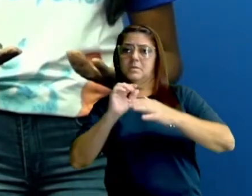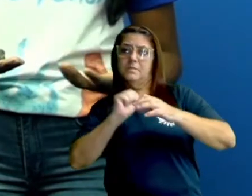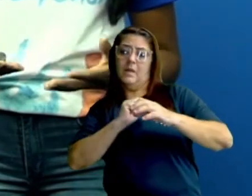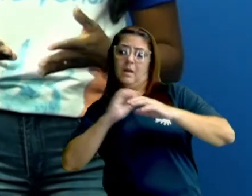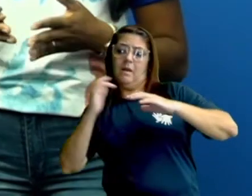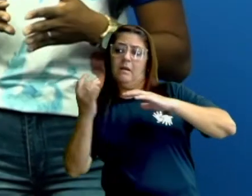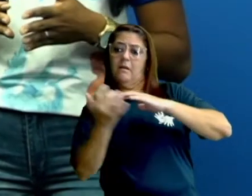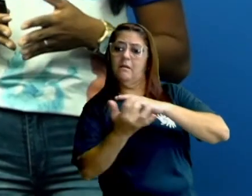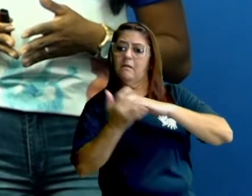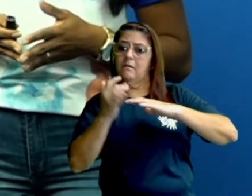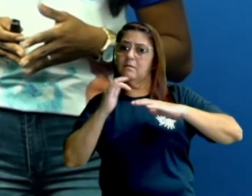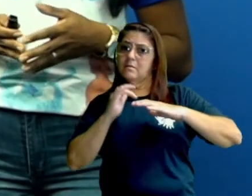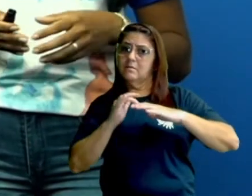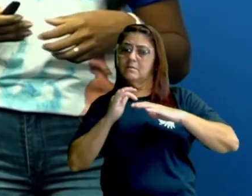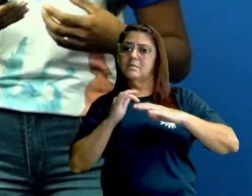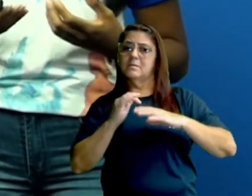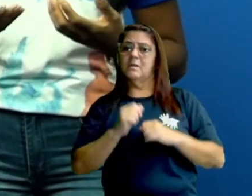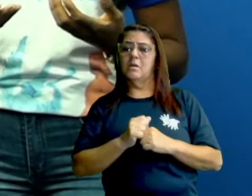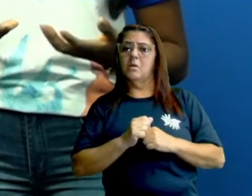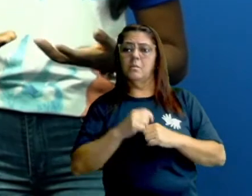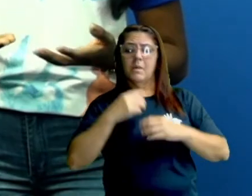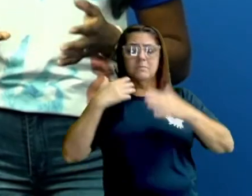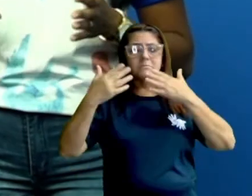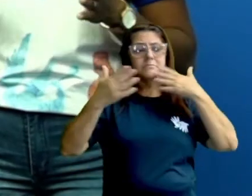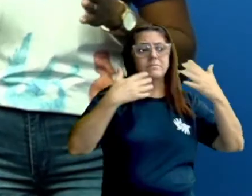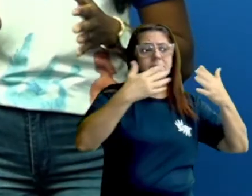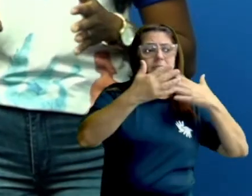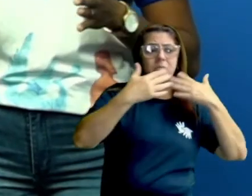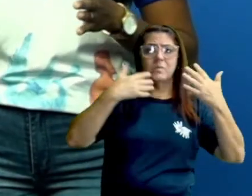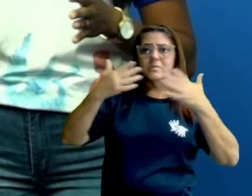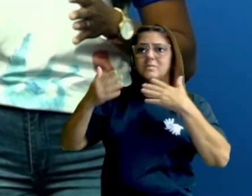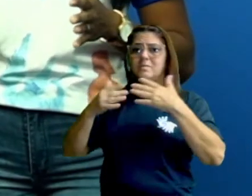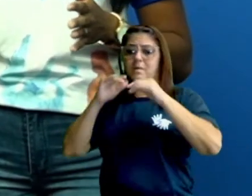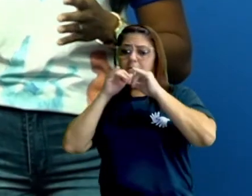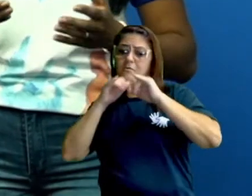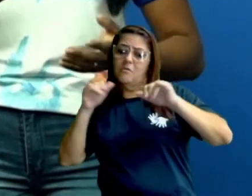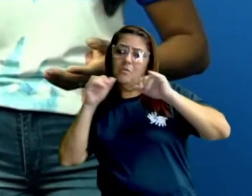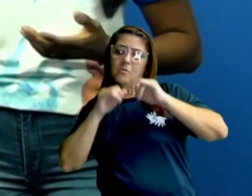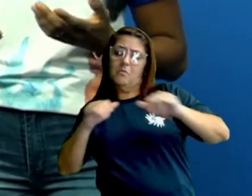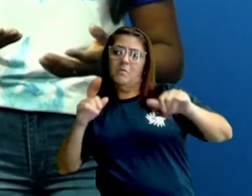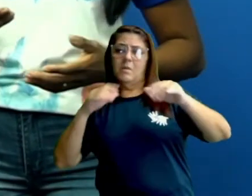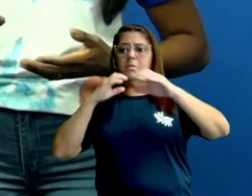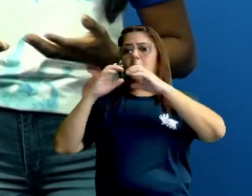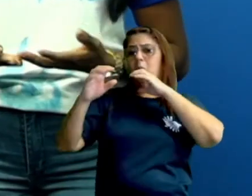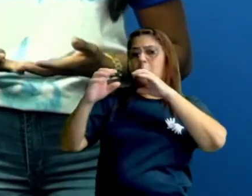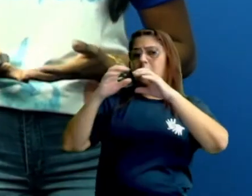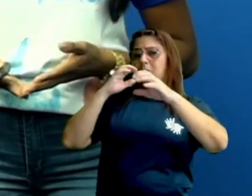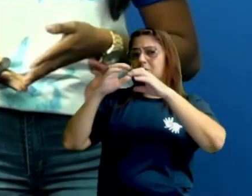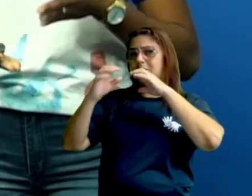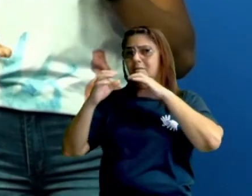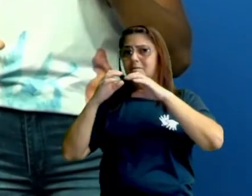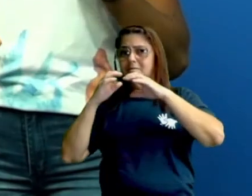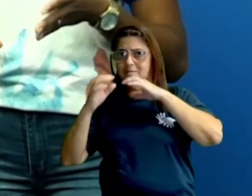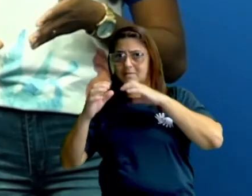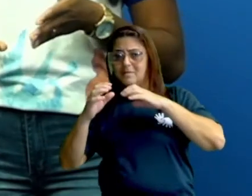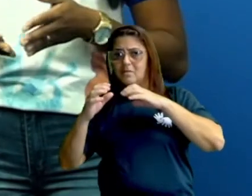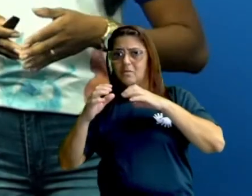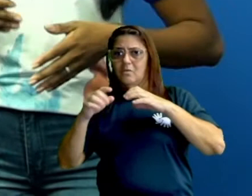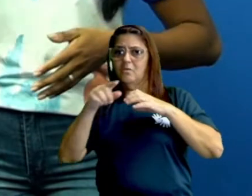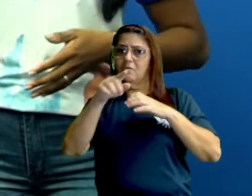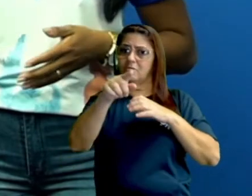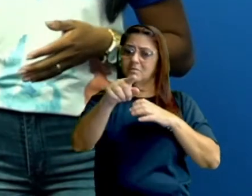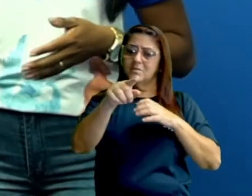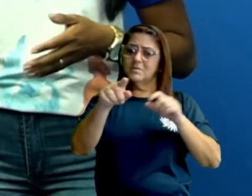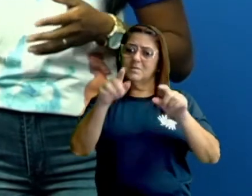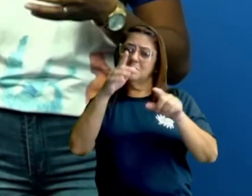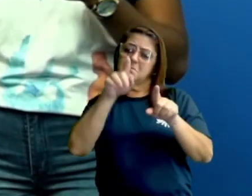redes sociais exatamente para ter esse contato. Então, elas servem exatamente para ter essa comunicação entre você